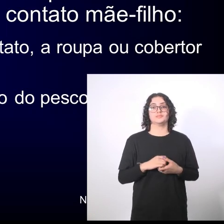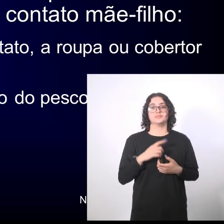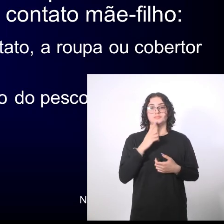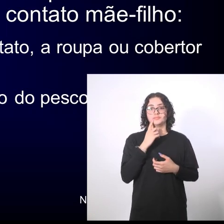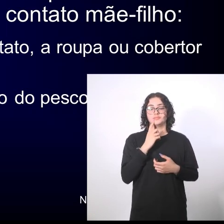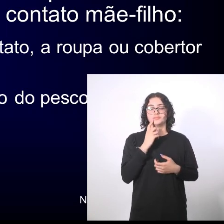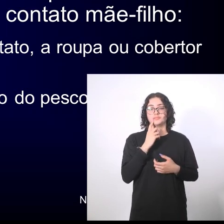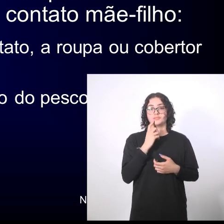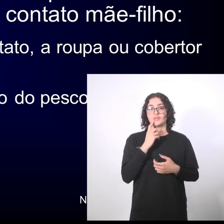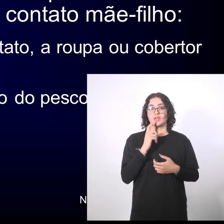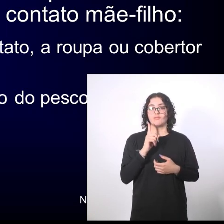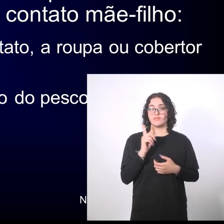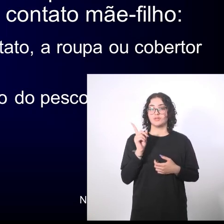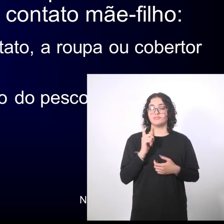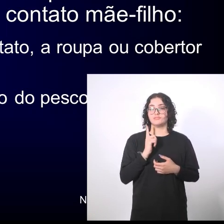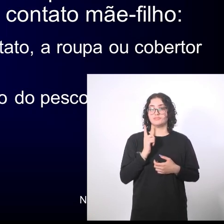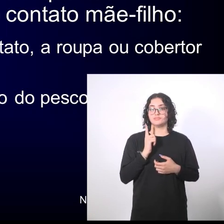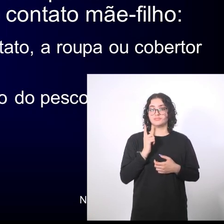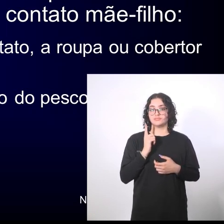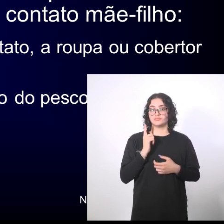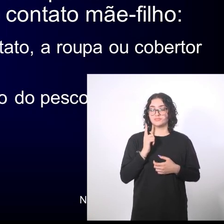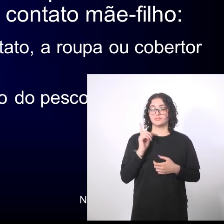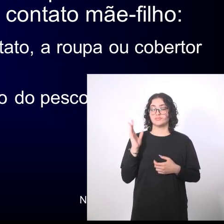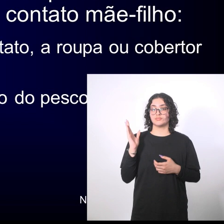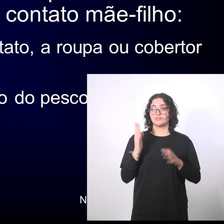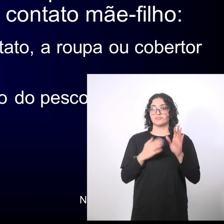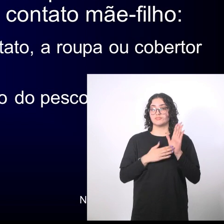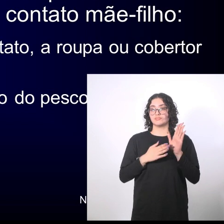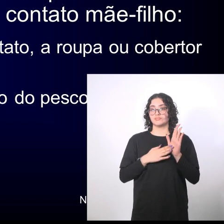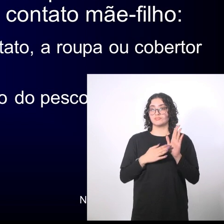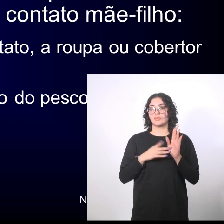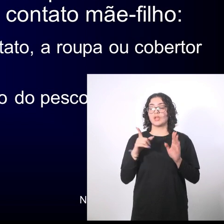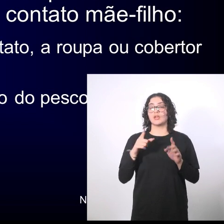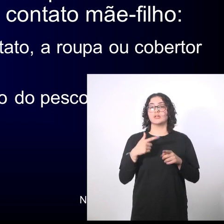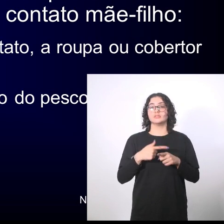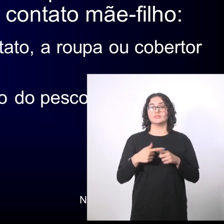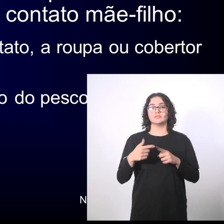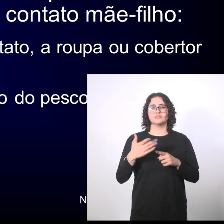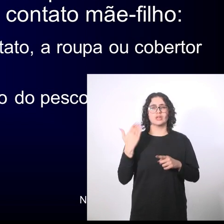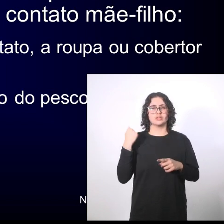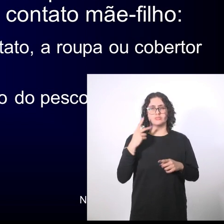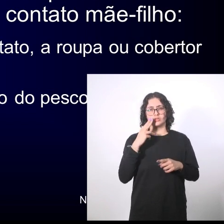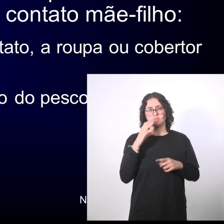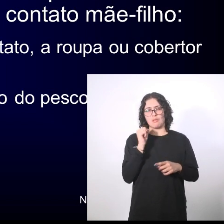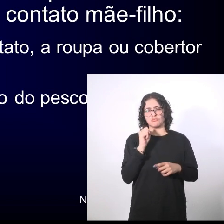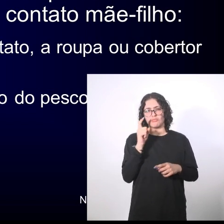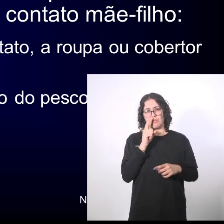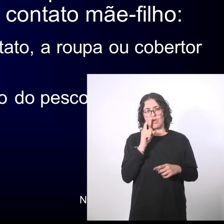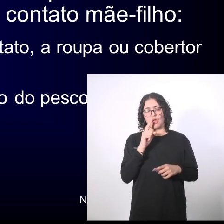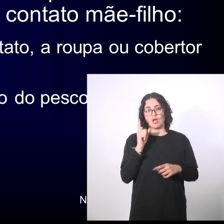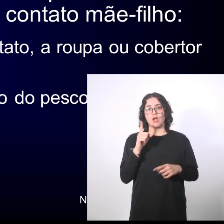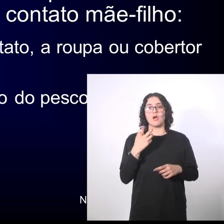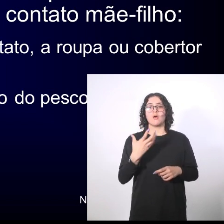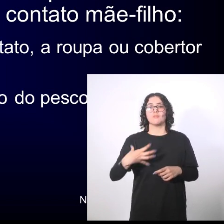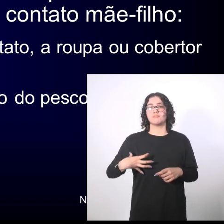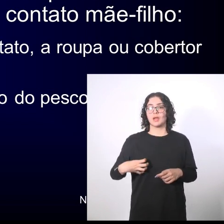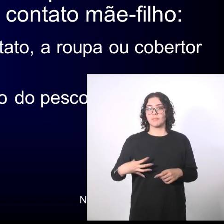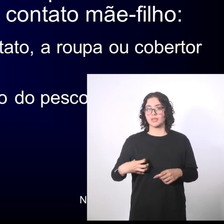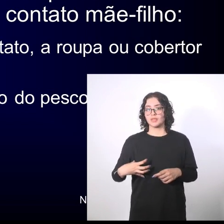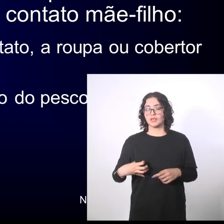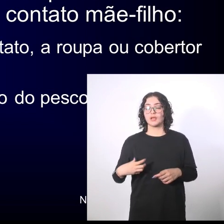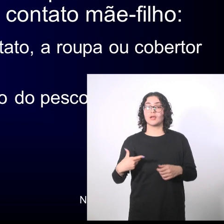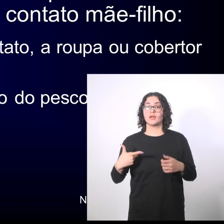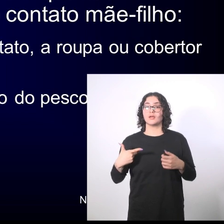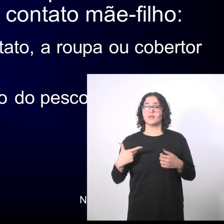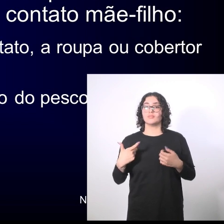Isso está na nota técnica, publicada, acho que nesse fim de semana, pelo Ministério da Saúde, em relação à amamentação, sugerindo